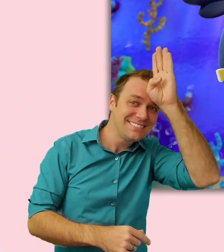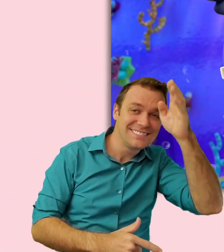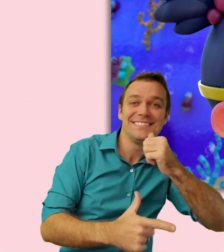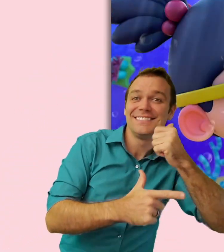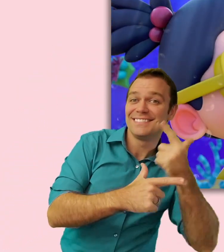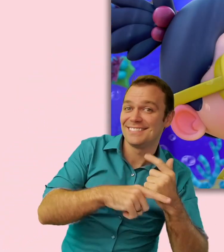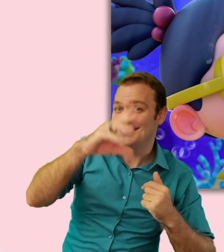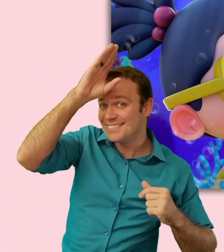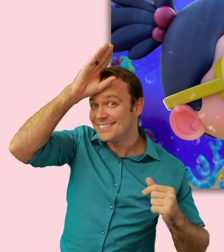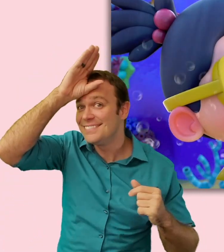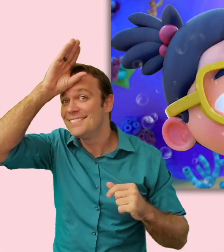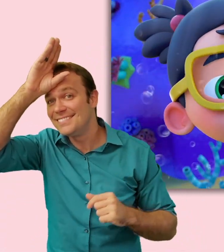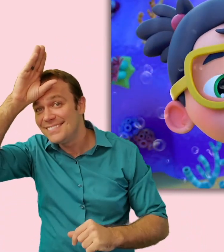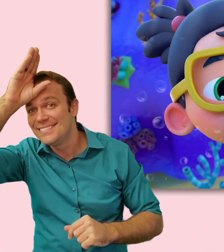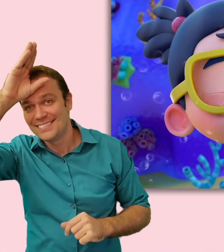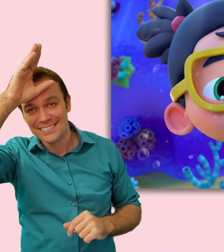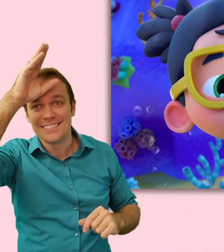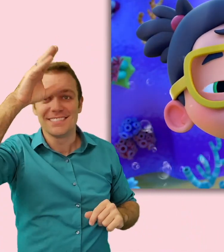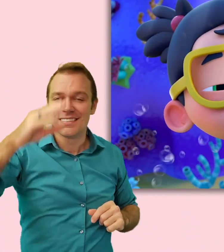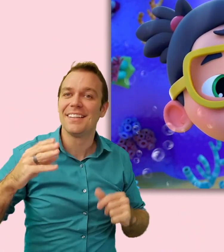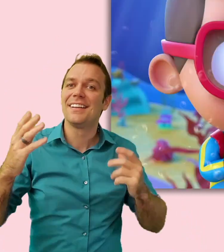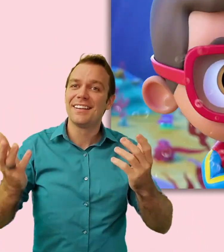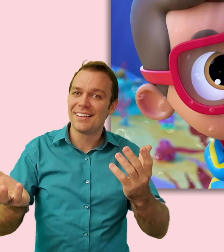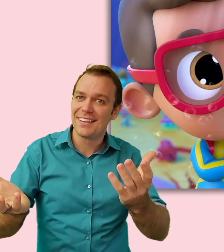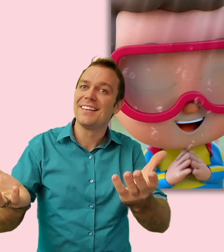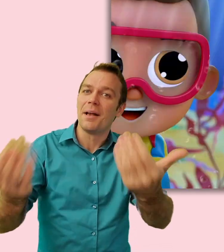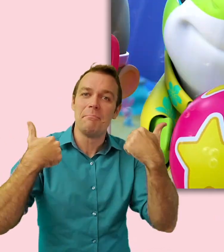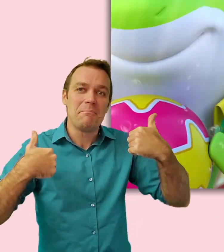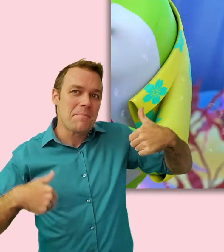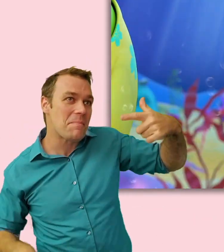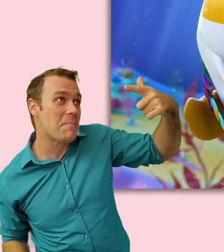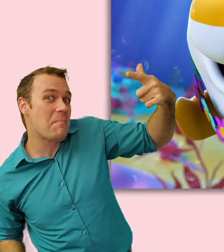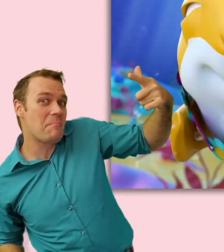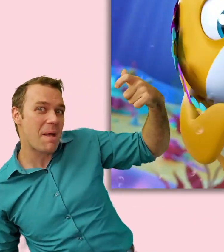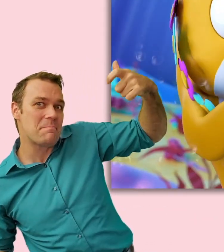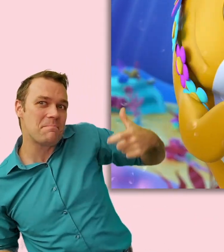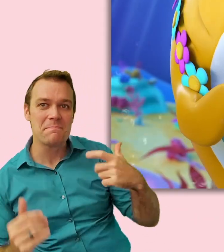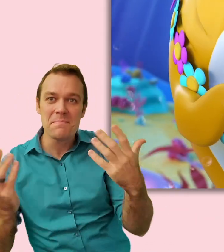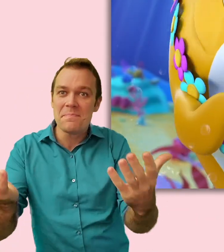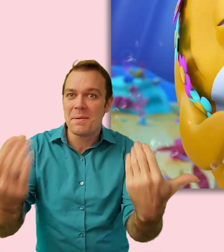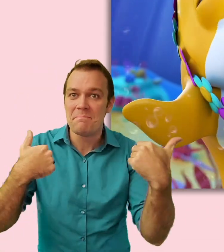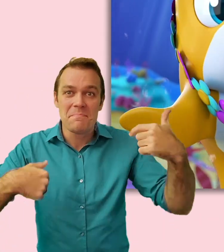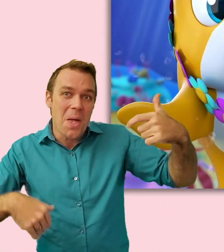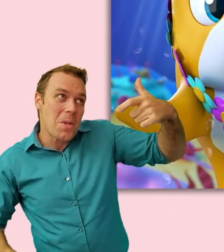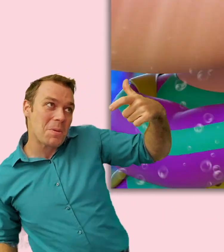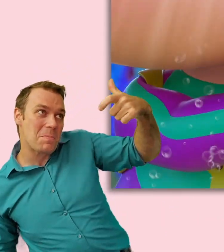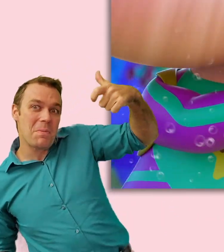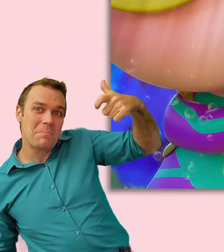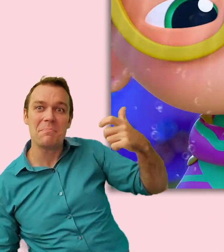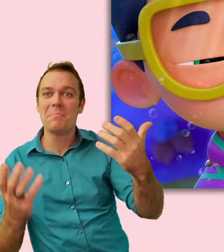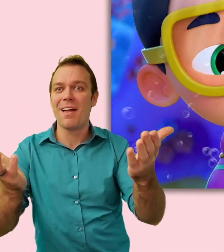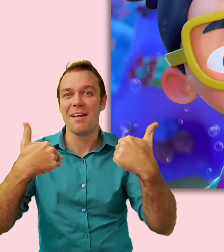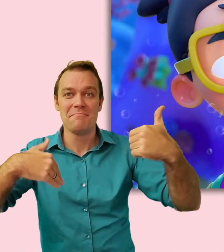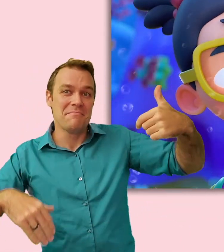shark do do do do do. Sister shark. Take a selfie do do do do. Take a selfie do do